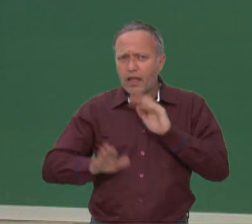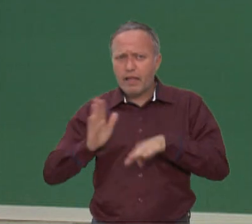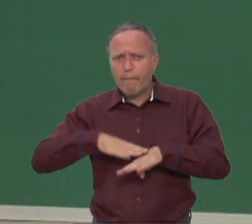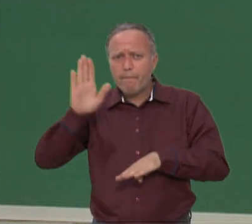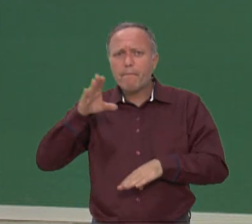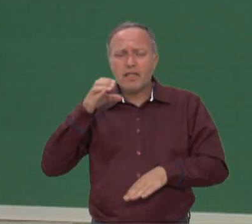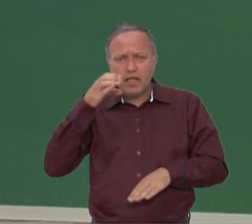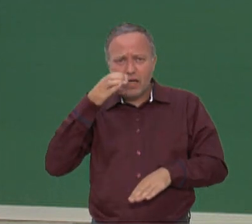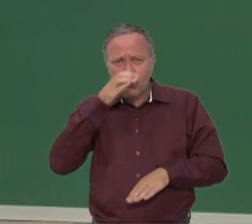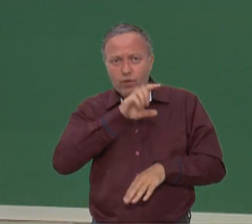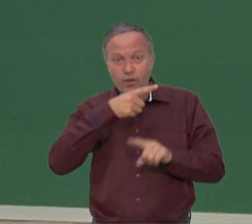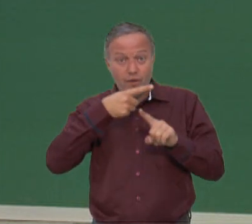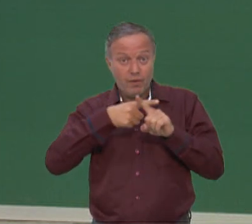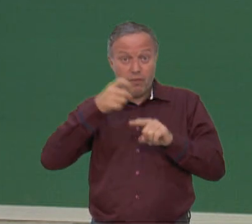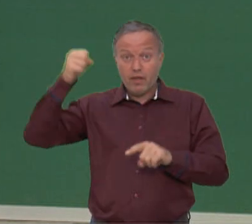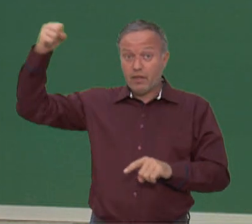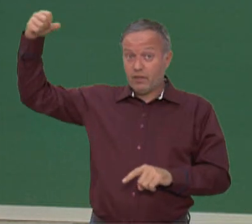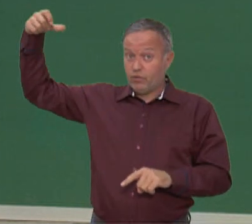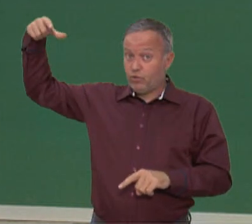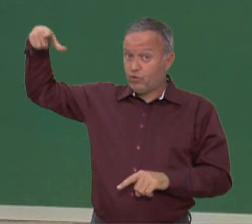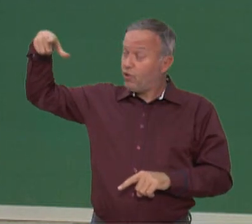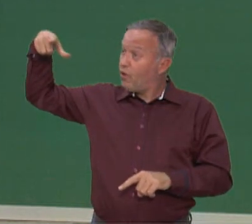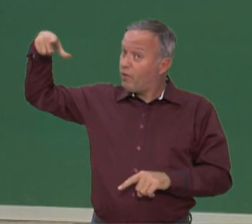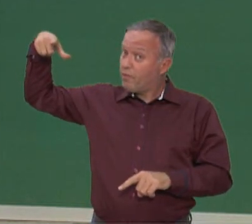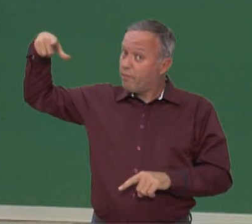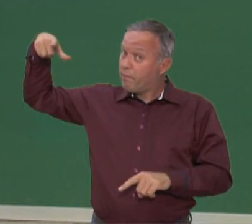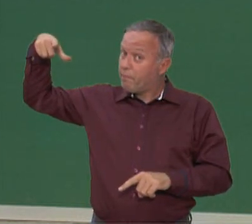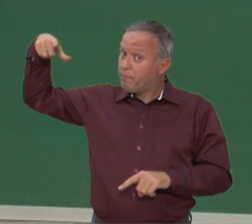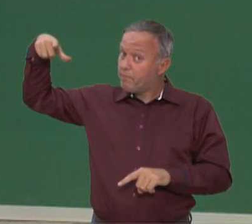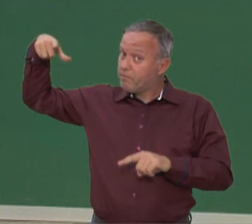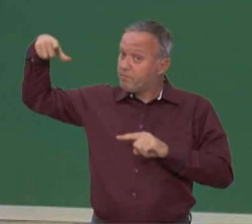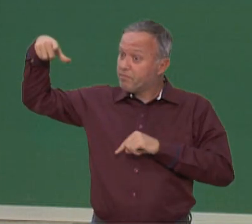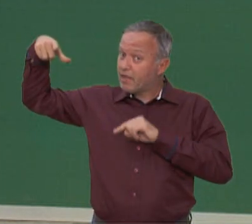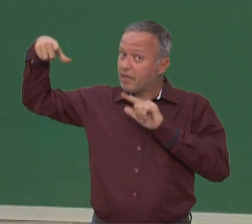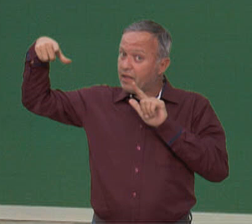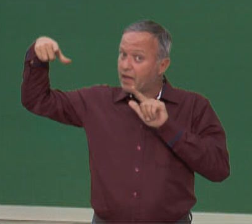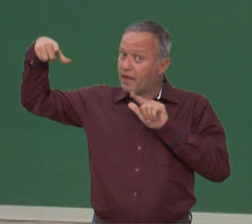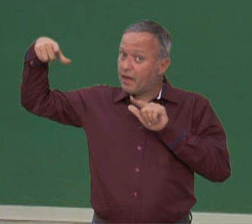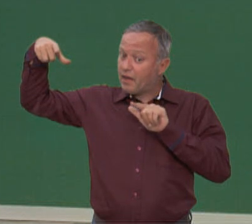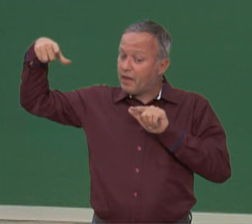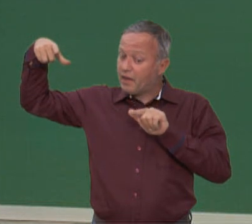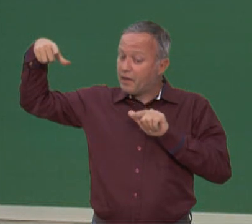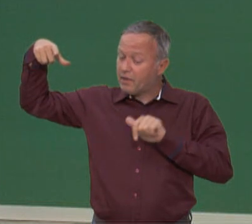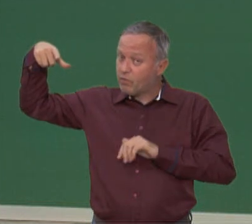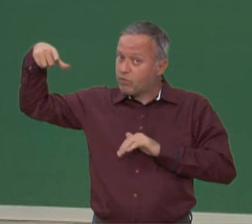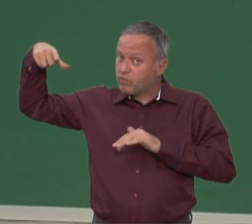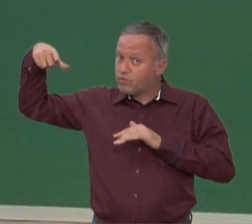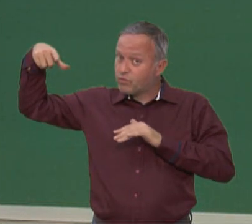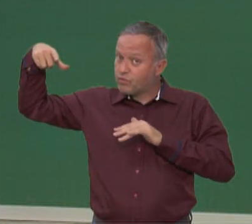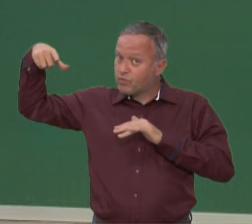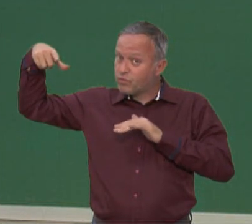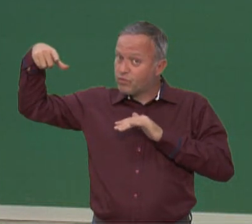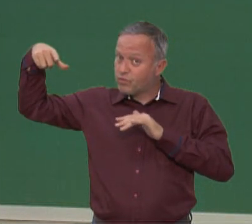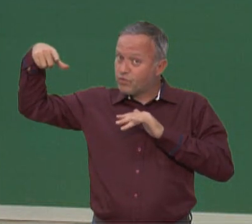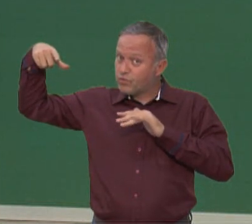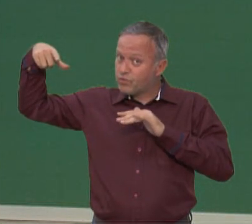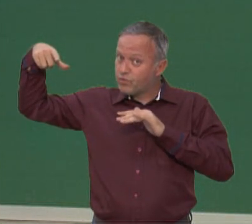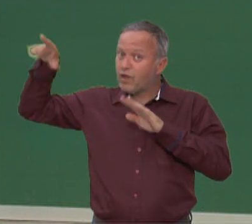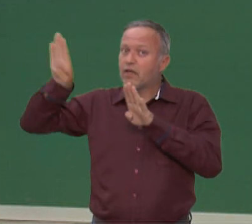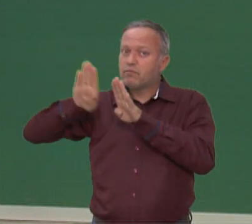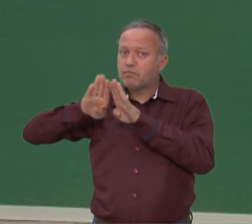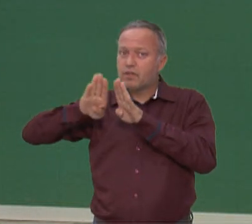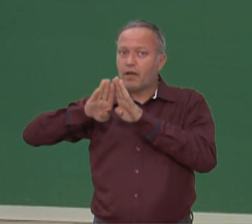ao sol e aumentou a temperatura. Demora para a água aumentar a temperatura, entretanto demora para reduzir